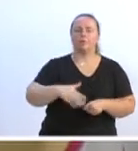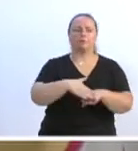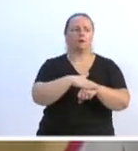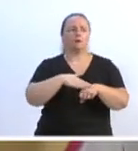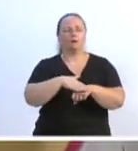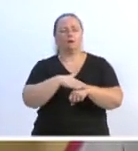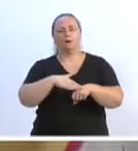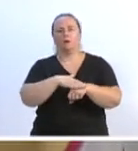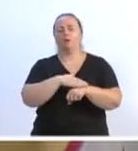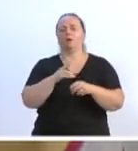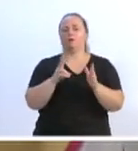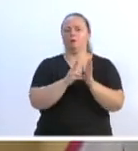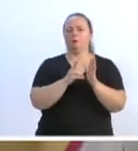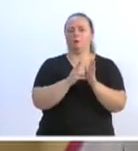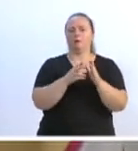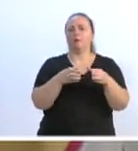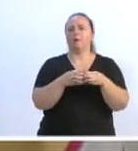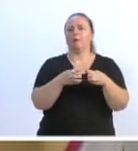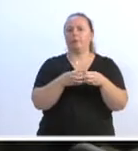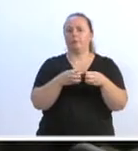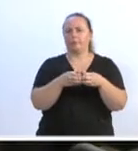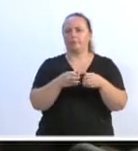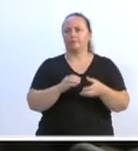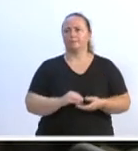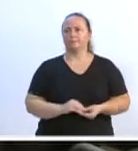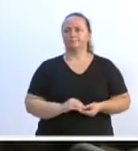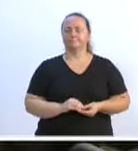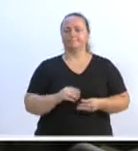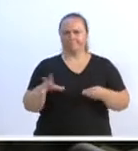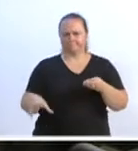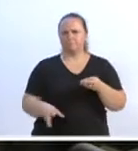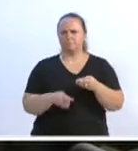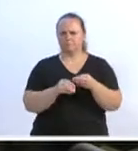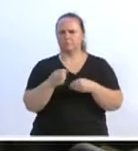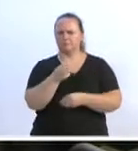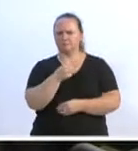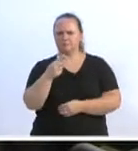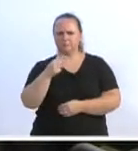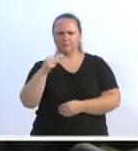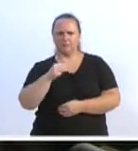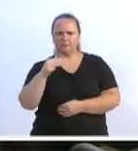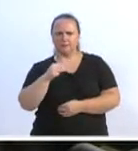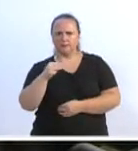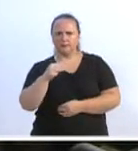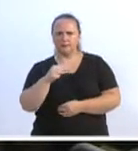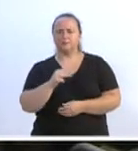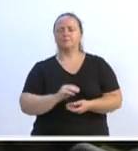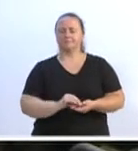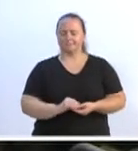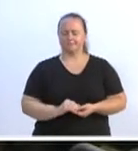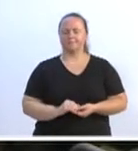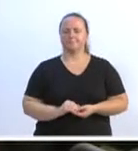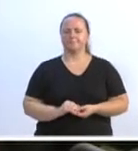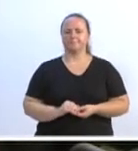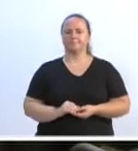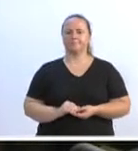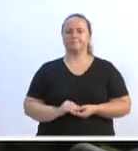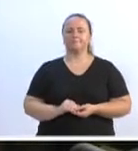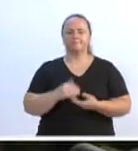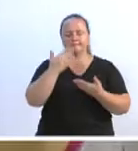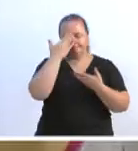indígena se o presidente me consegue mais três minutos em virtude da parte foi de 13 concedeu uma entrevistá o silêncio